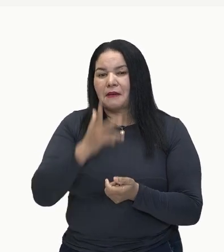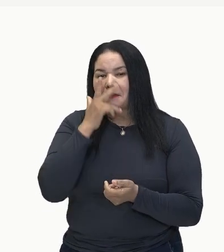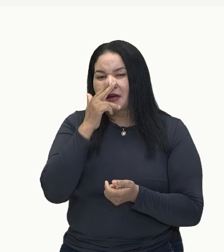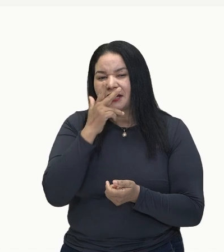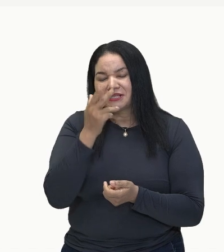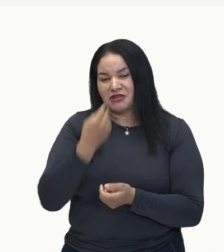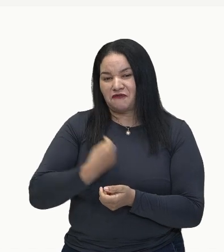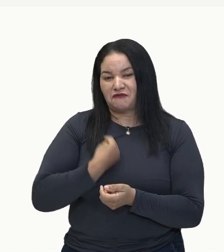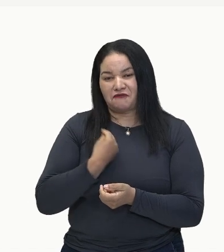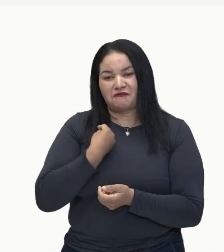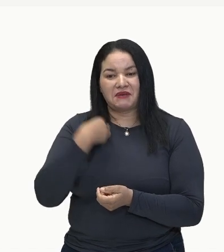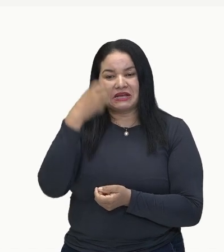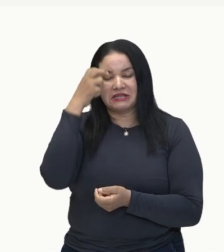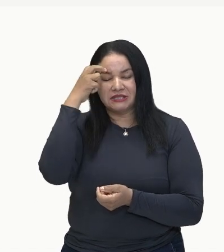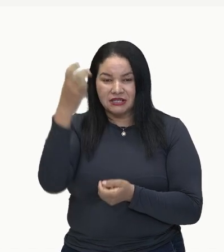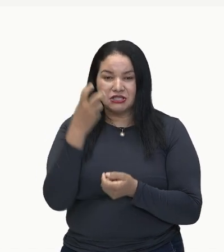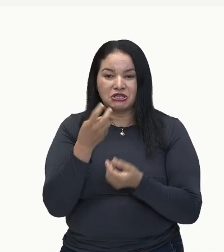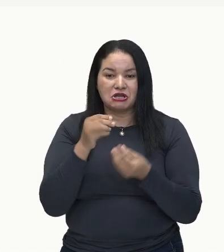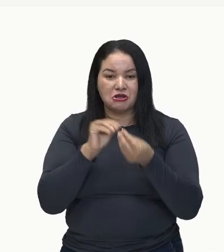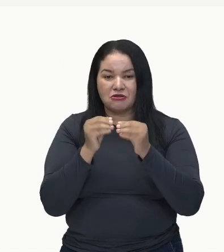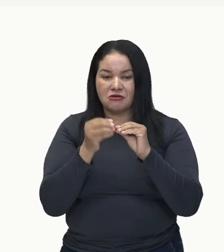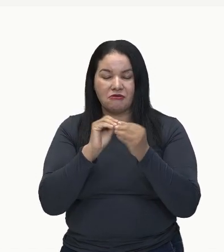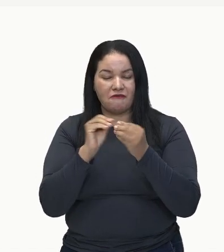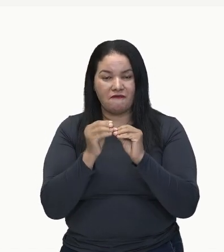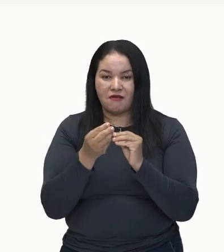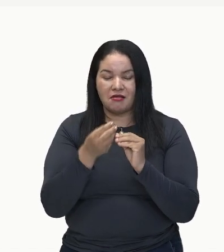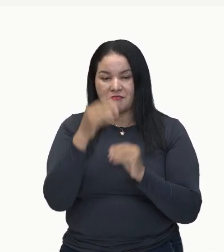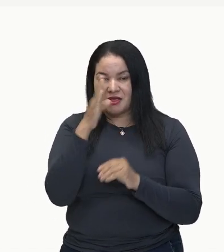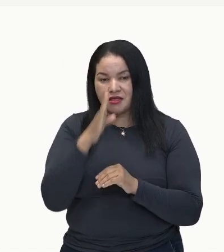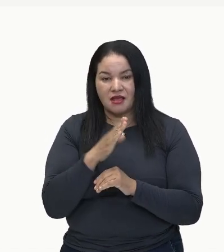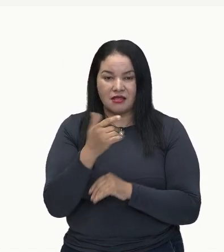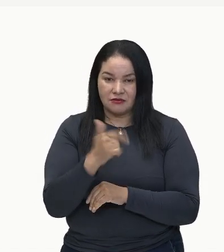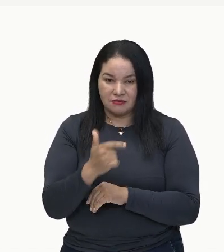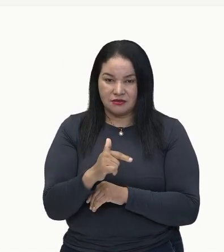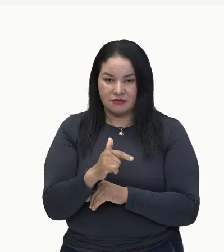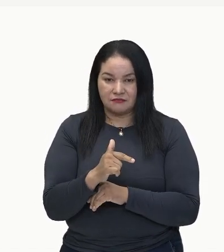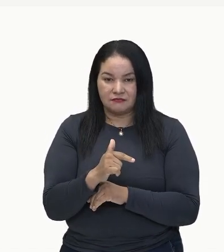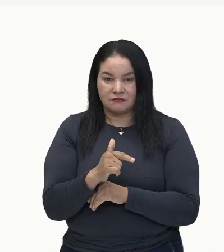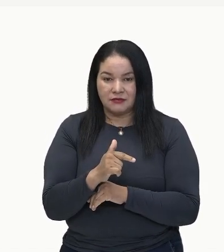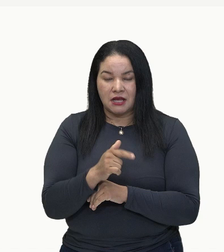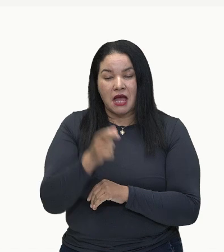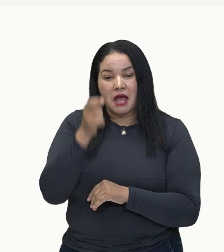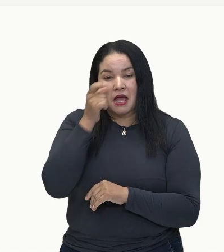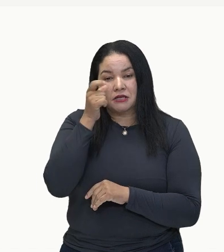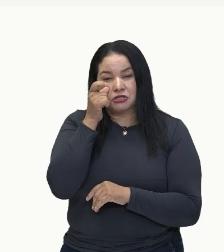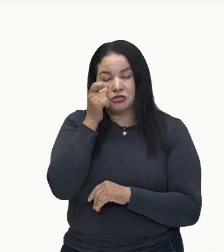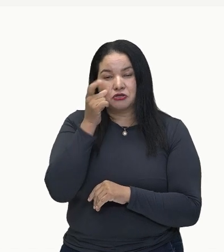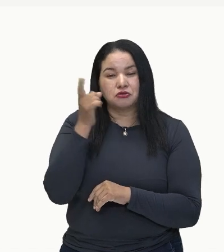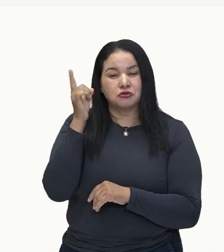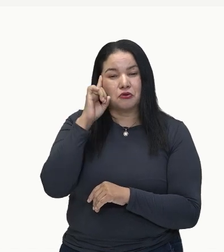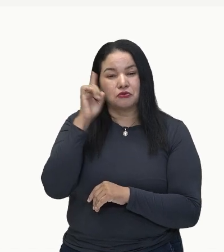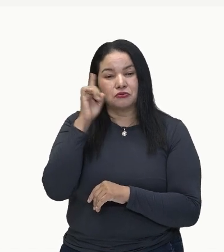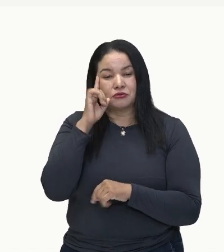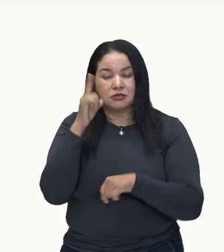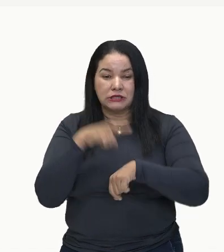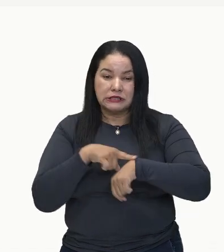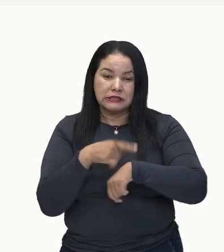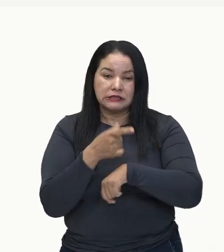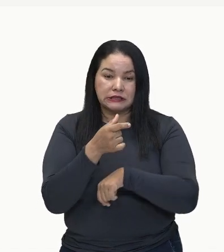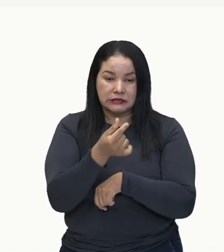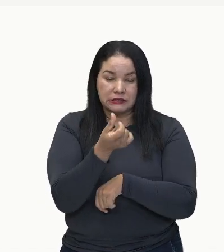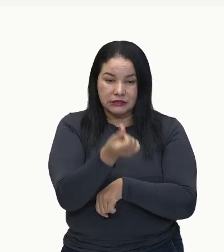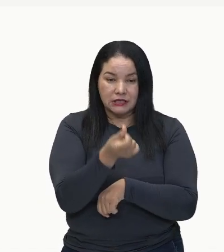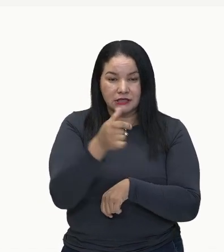vida inteligente na telenovela brasileira. O que se assiste todos os dias às 6, 7 ou 8 horas da noite